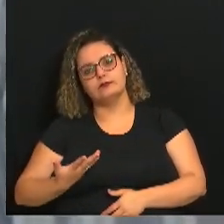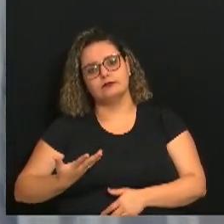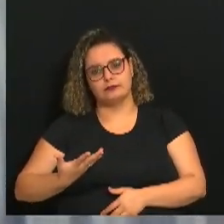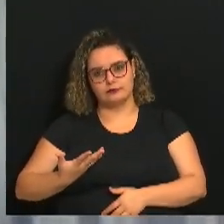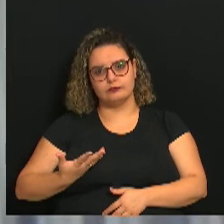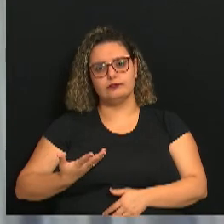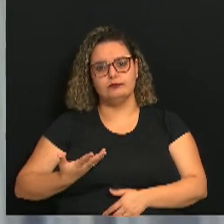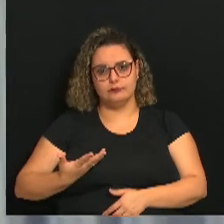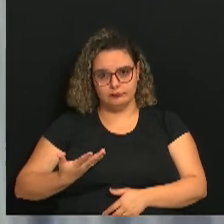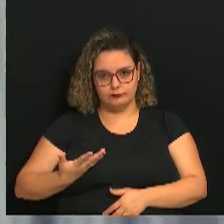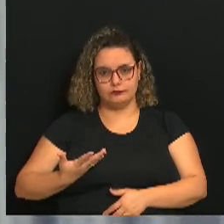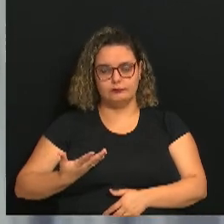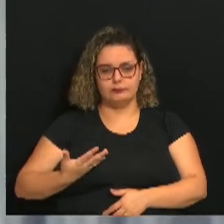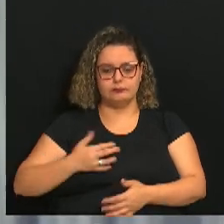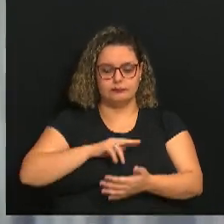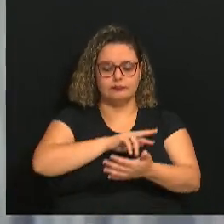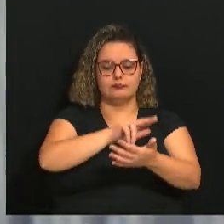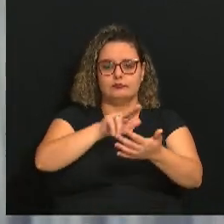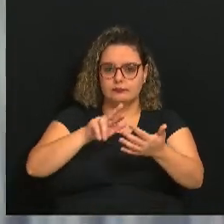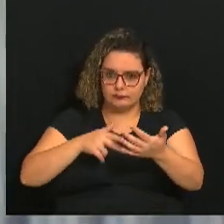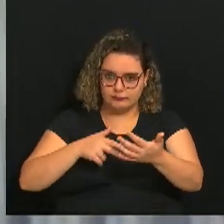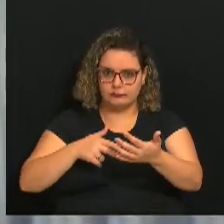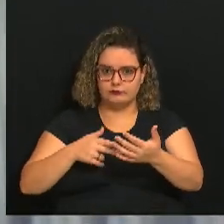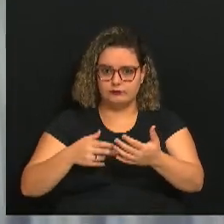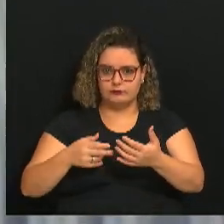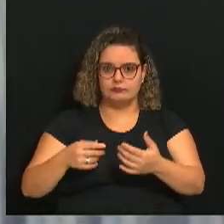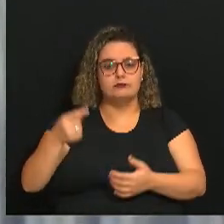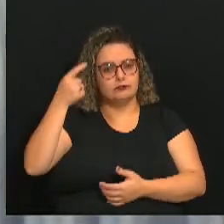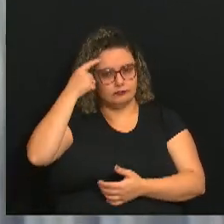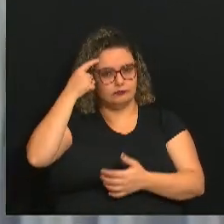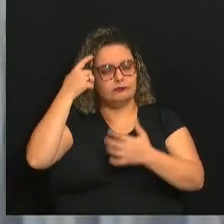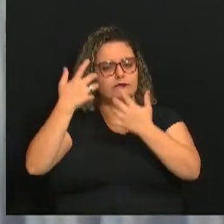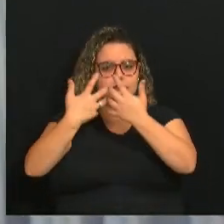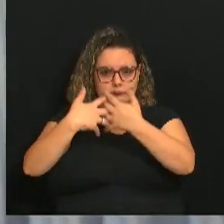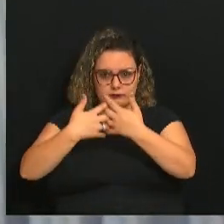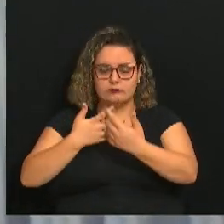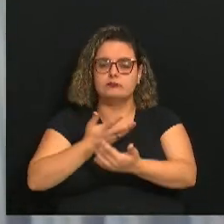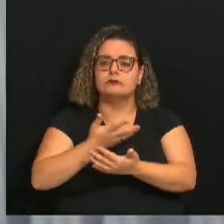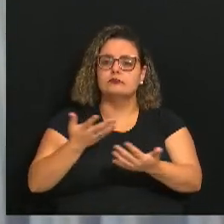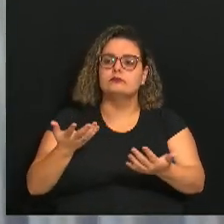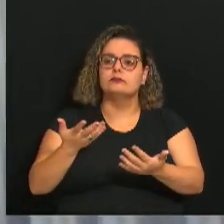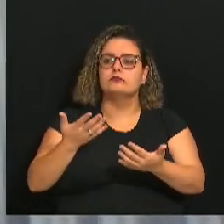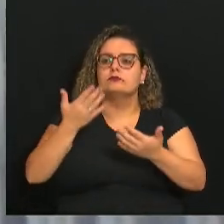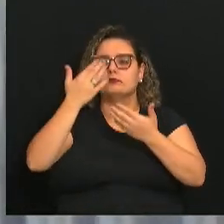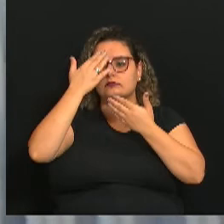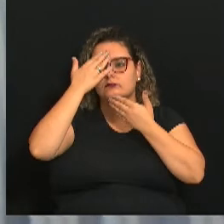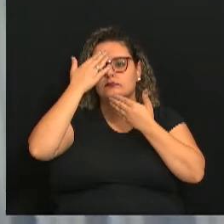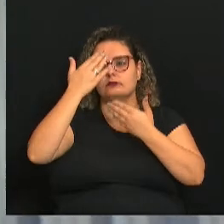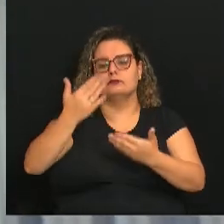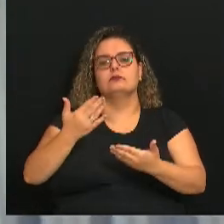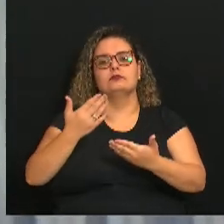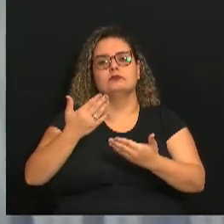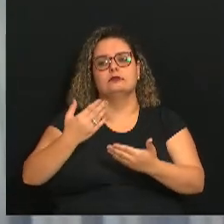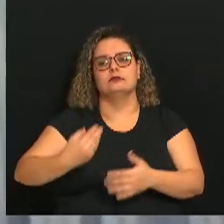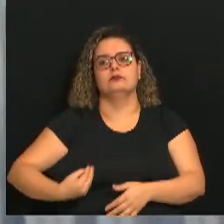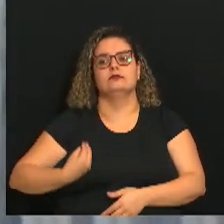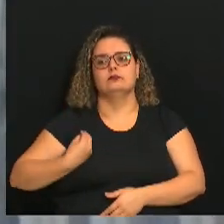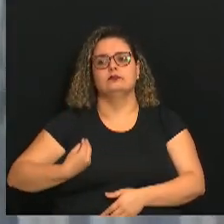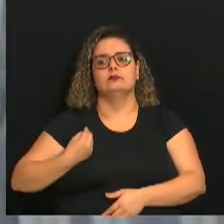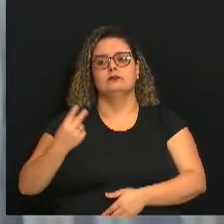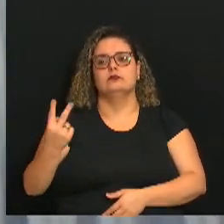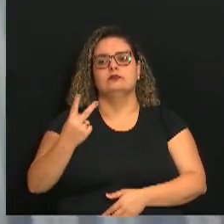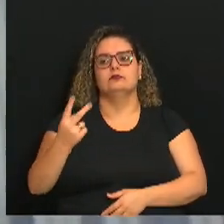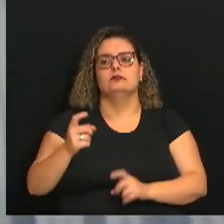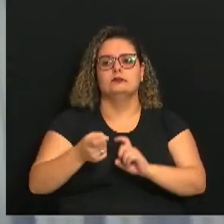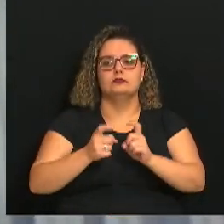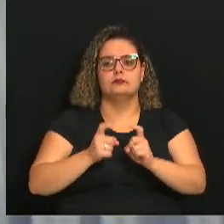Então, são questões que a gente queria deixar aqui como reflexão para vocês. Agradecer a presença de vocês aqui na